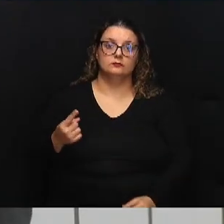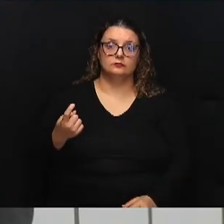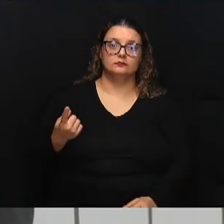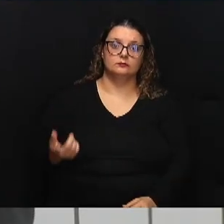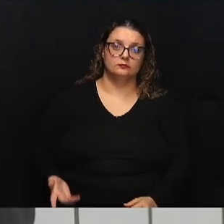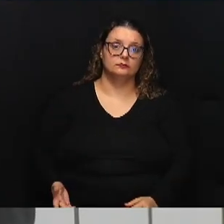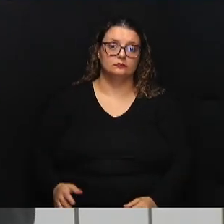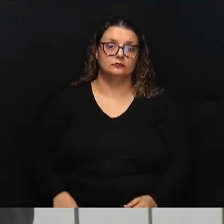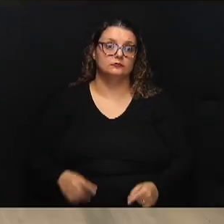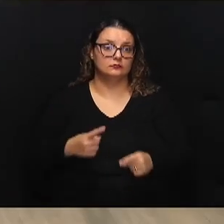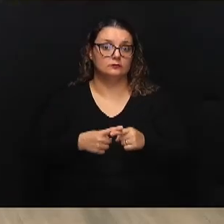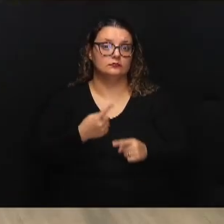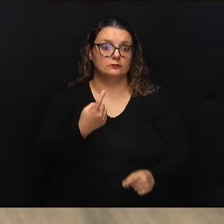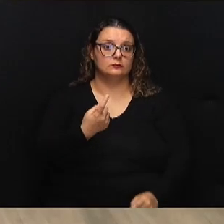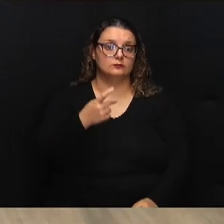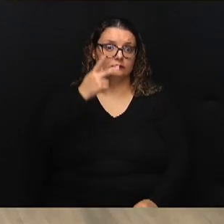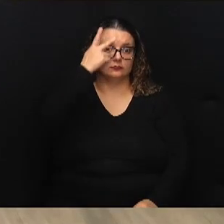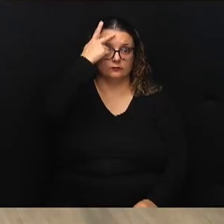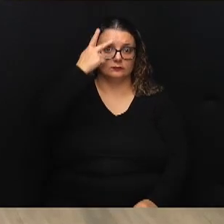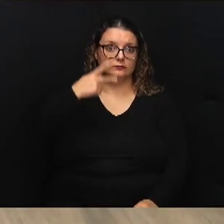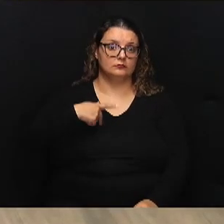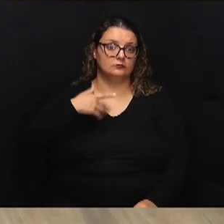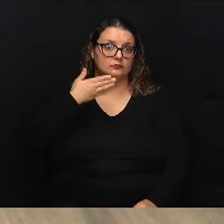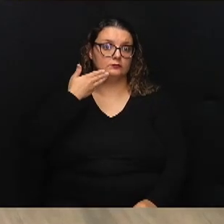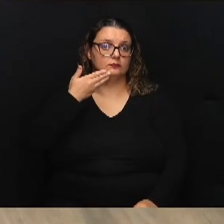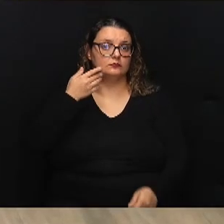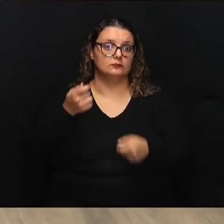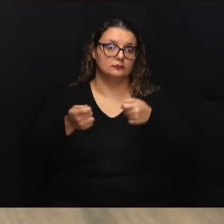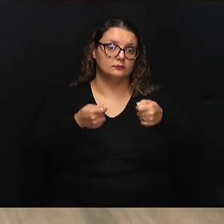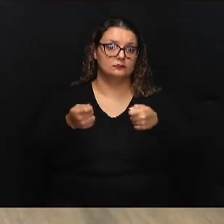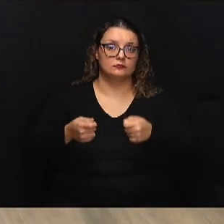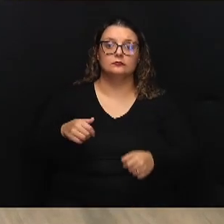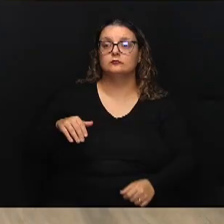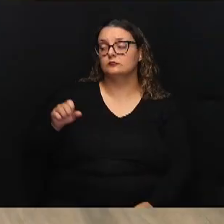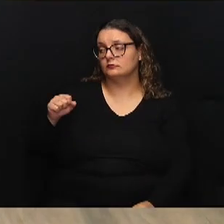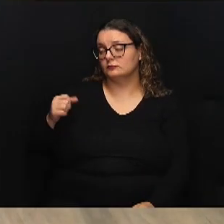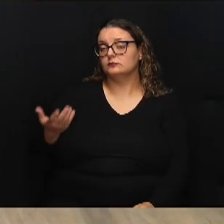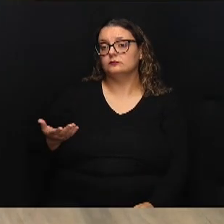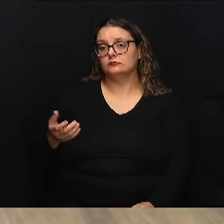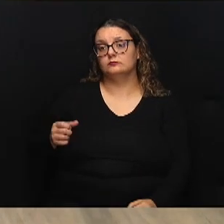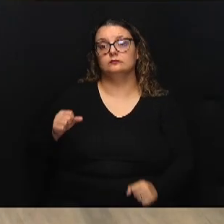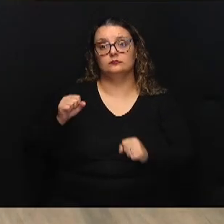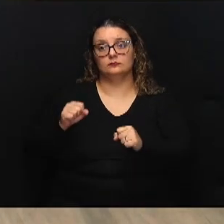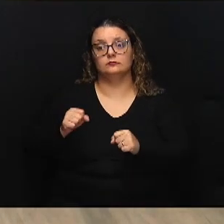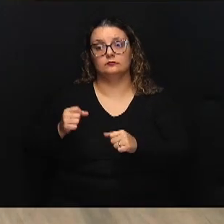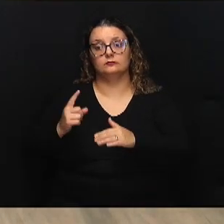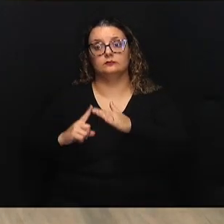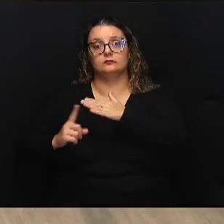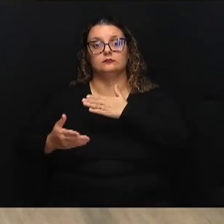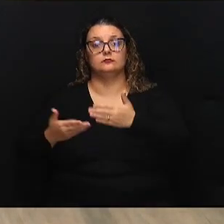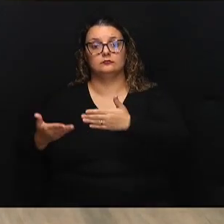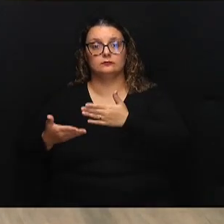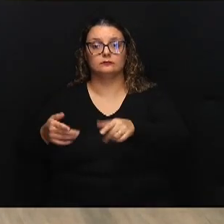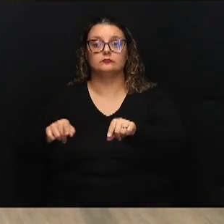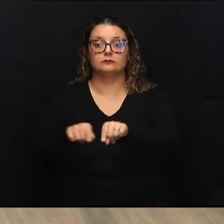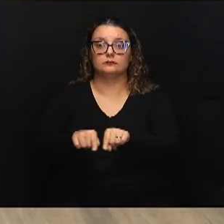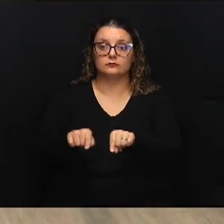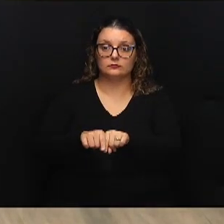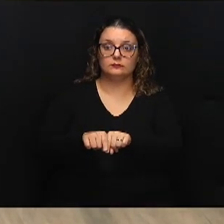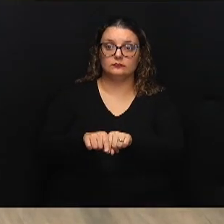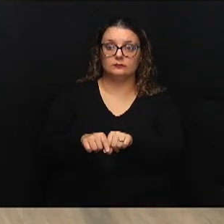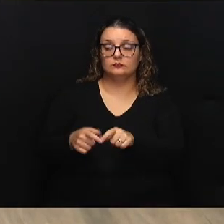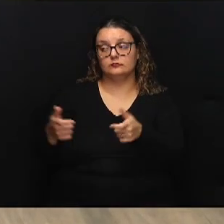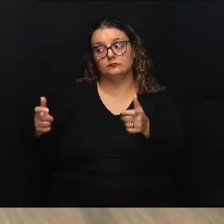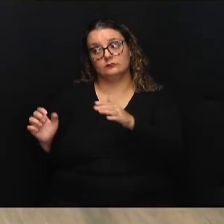Porque aí quando é só uma pessoa, não é mais fácil de controlar, né? Mas ele pode estar prestando serviços também para uma